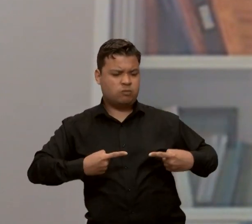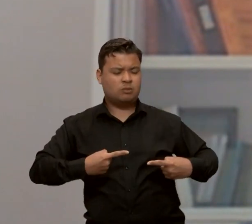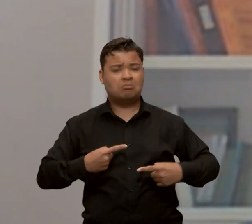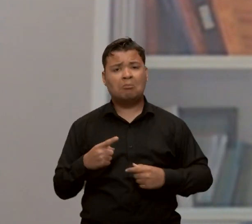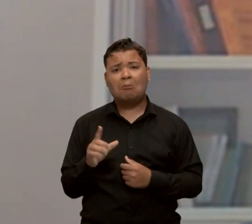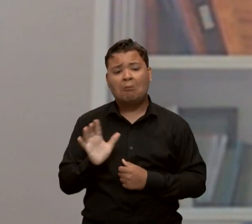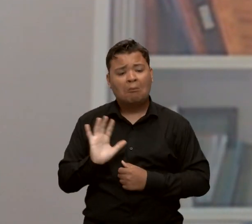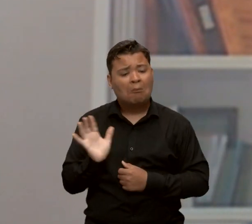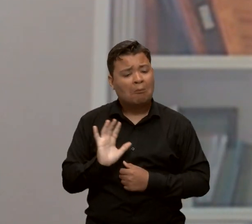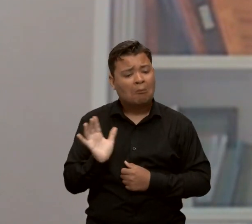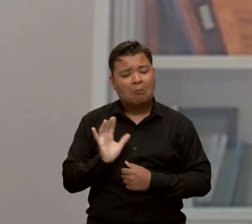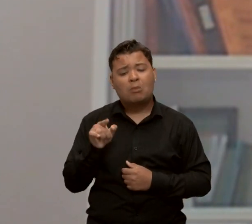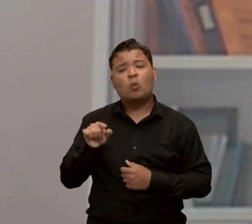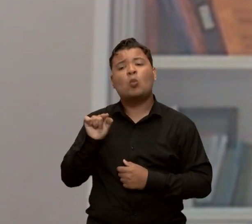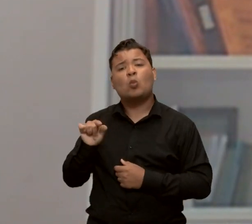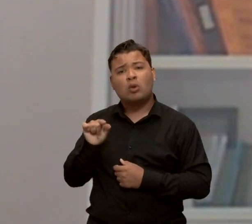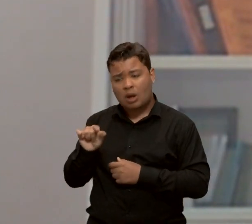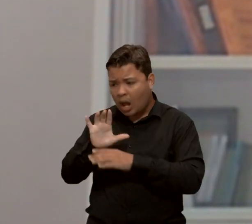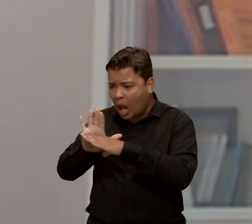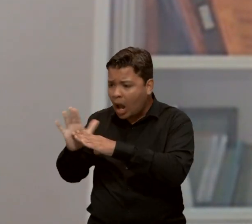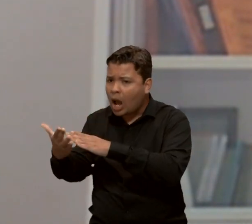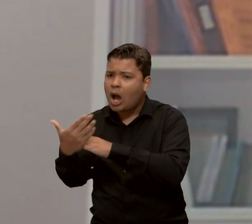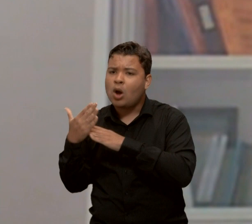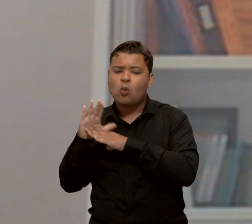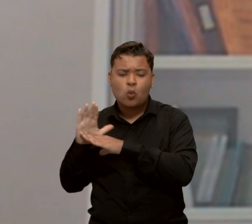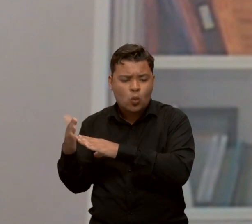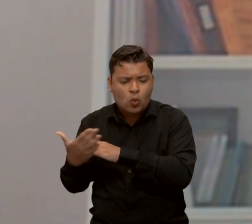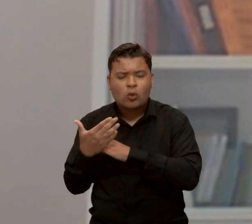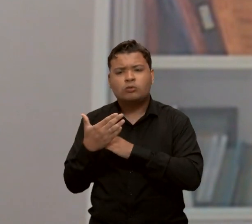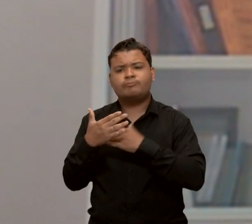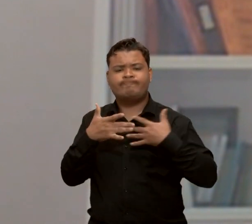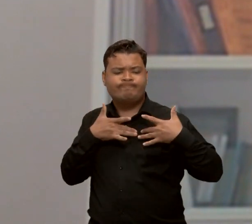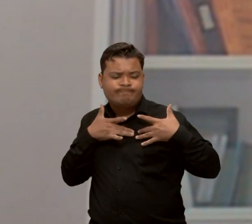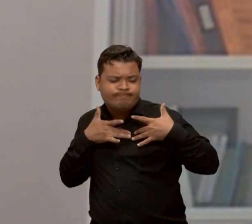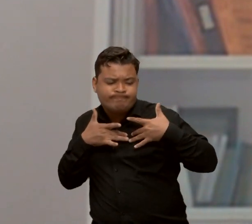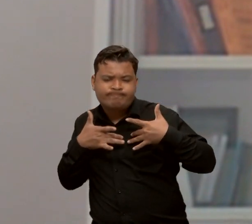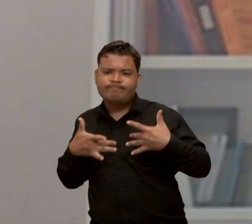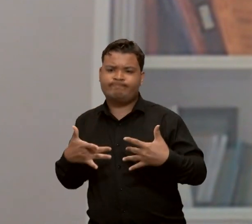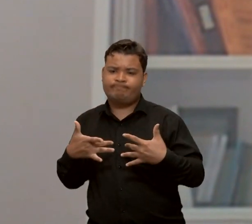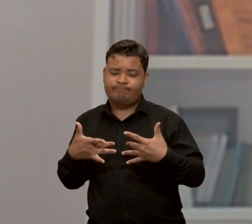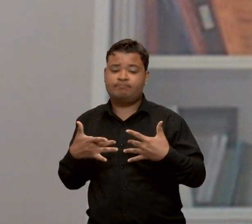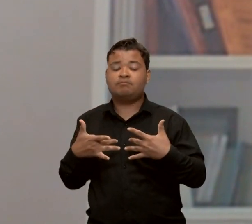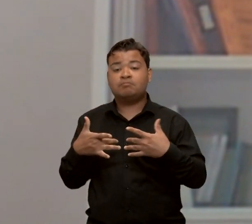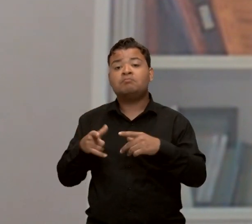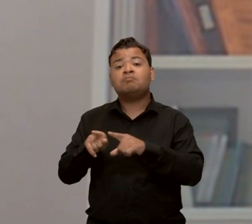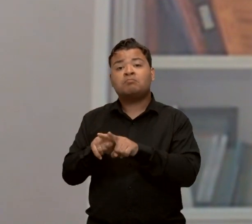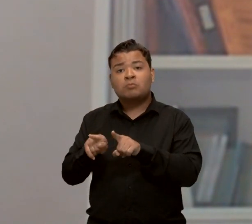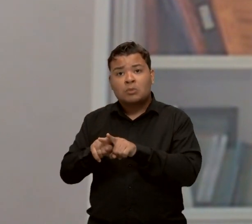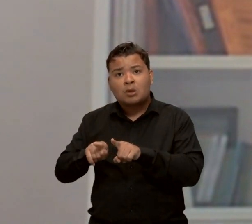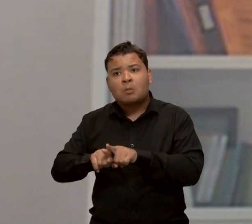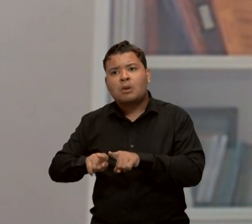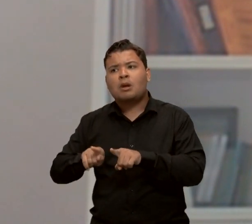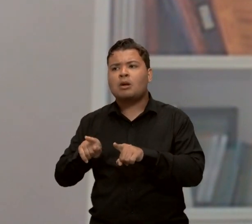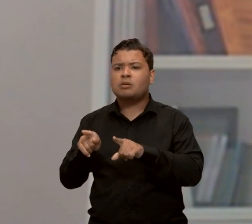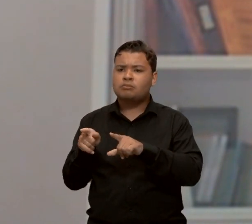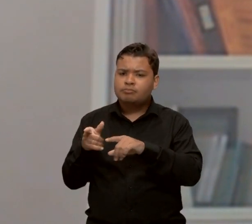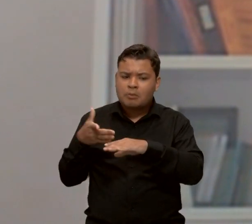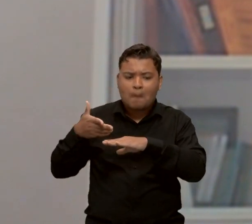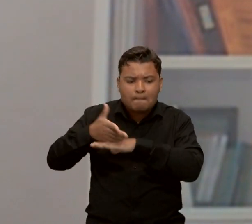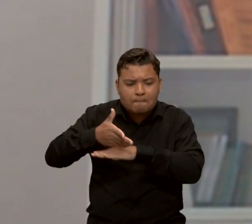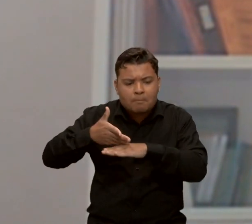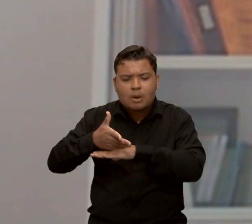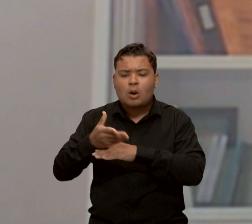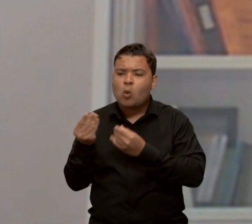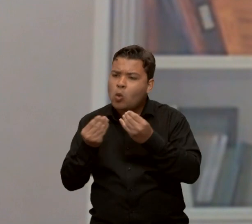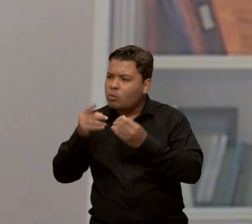sim a lógica da ajuda mútua, da solidariedade, da participação, né, nos processos